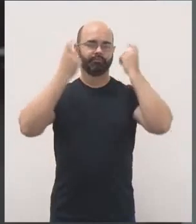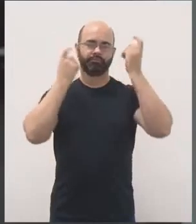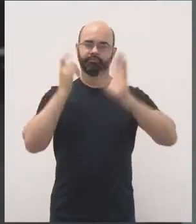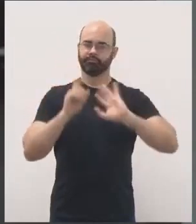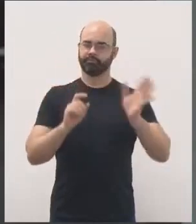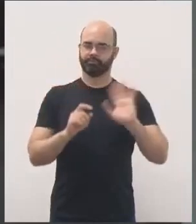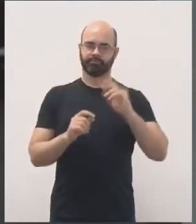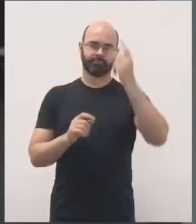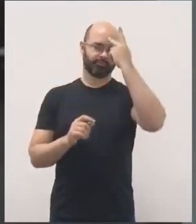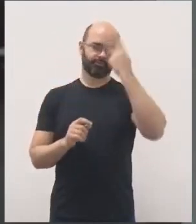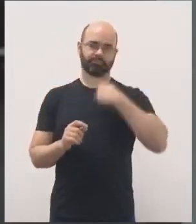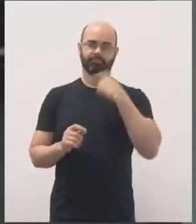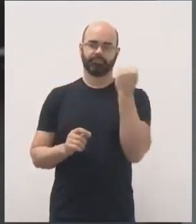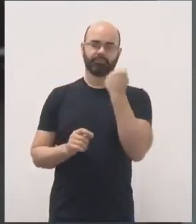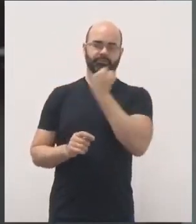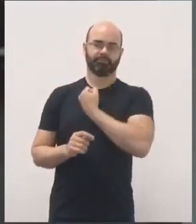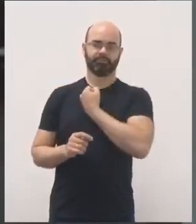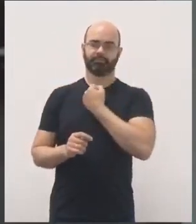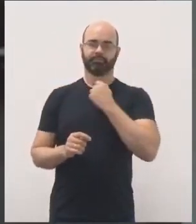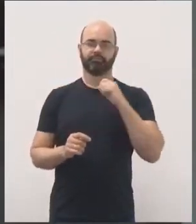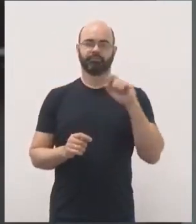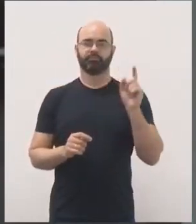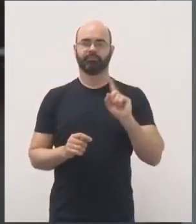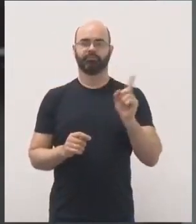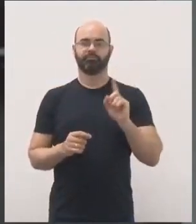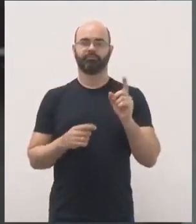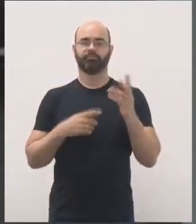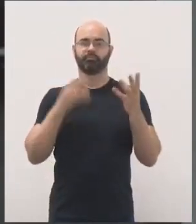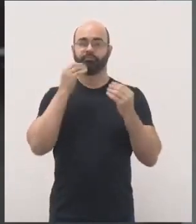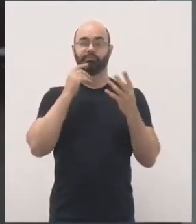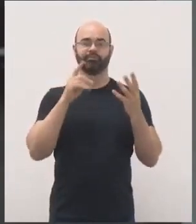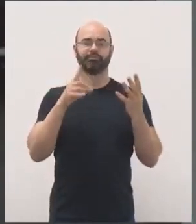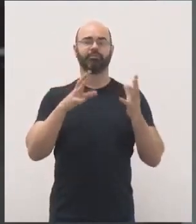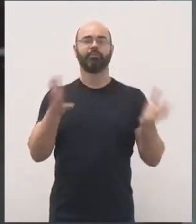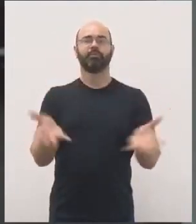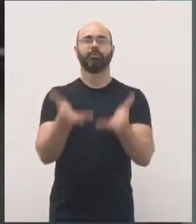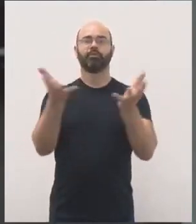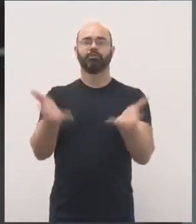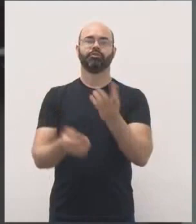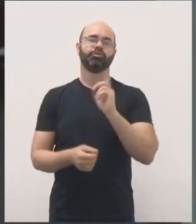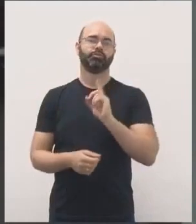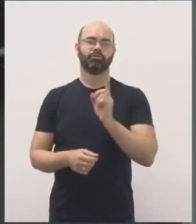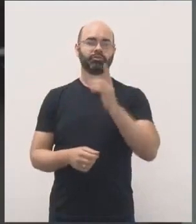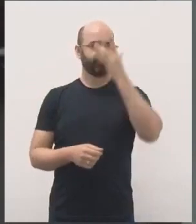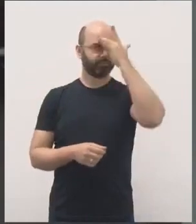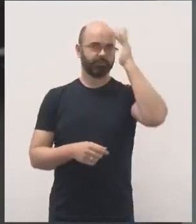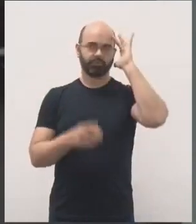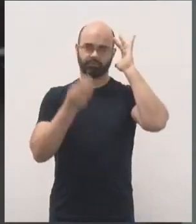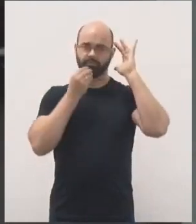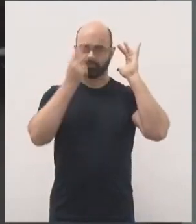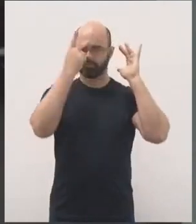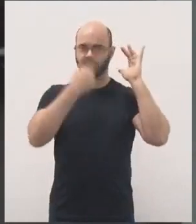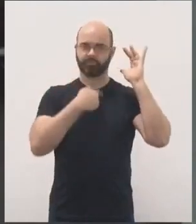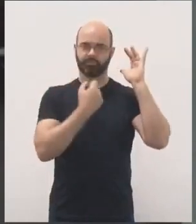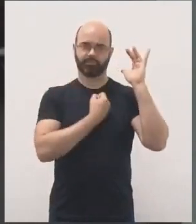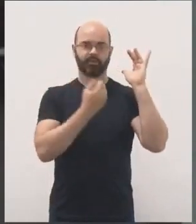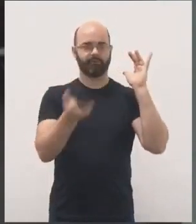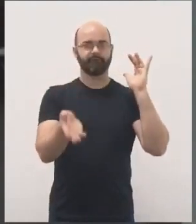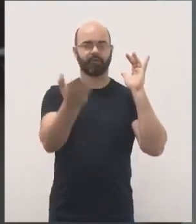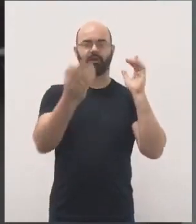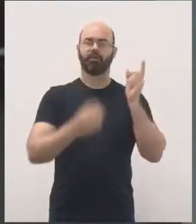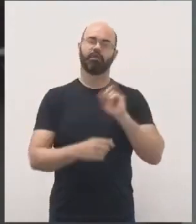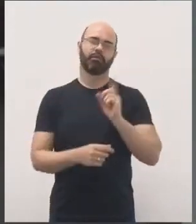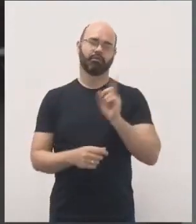falar de suicídio não é um estímulo, né, para que as pessoas cometam suicídio, ao contrário, né, falar